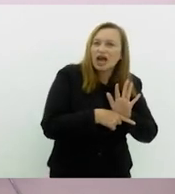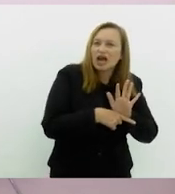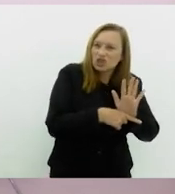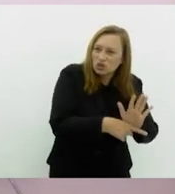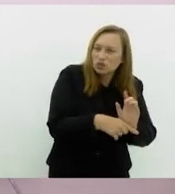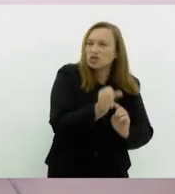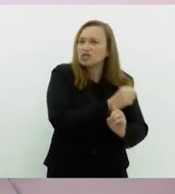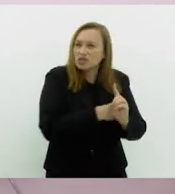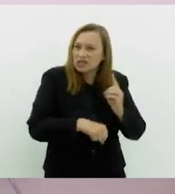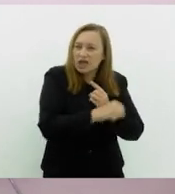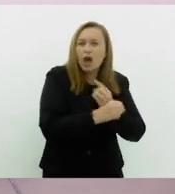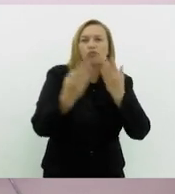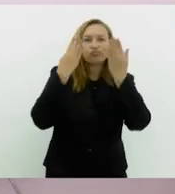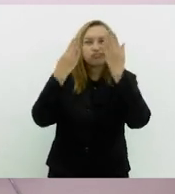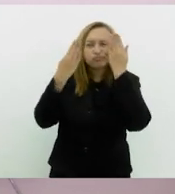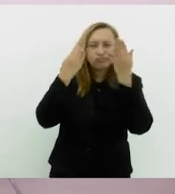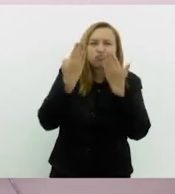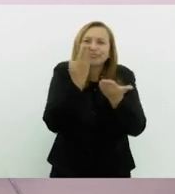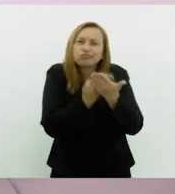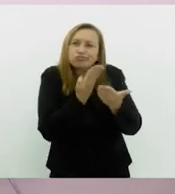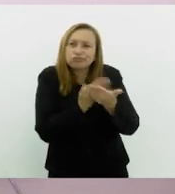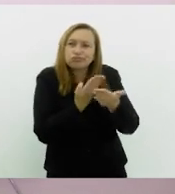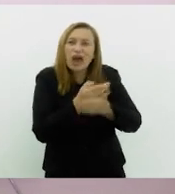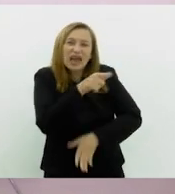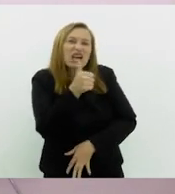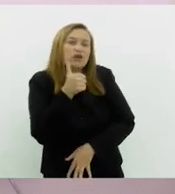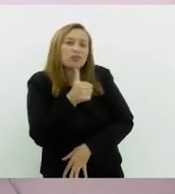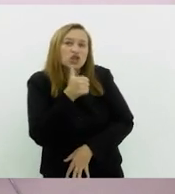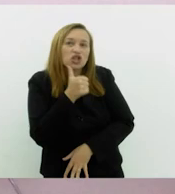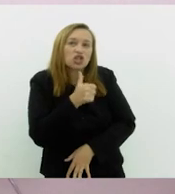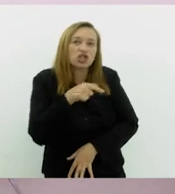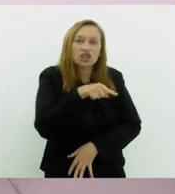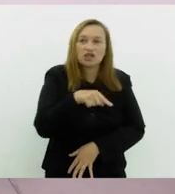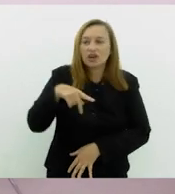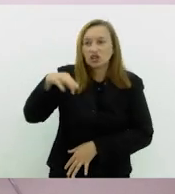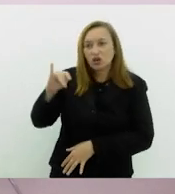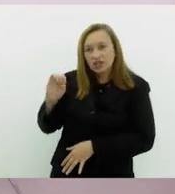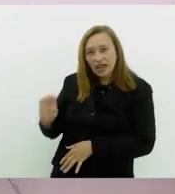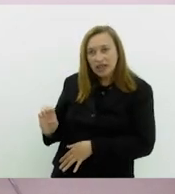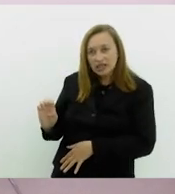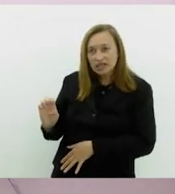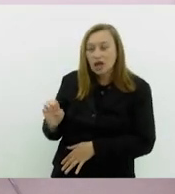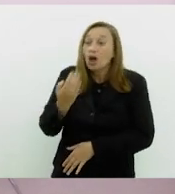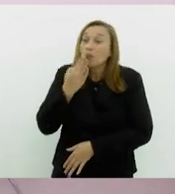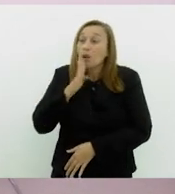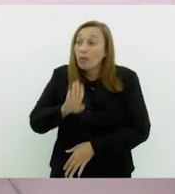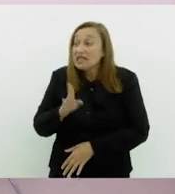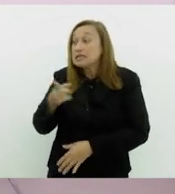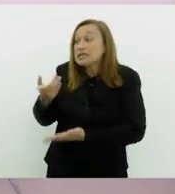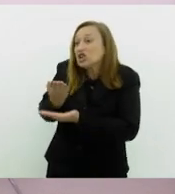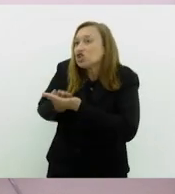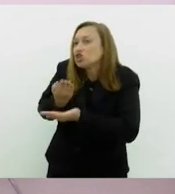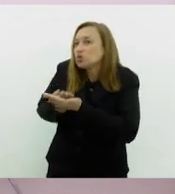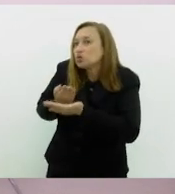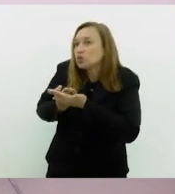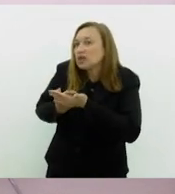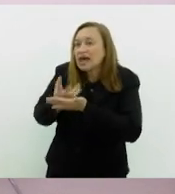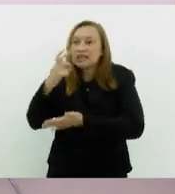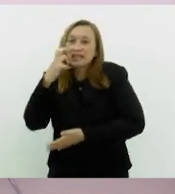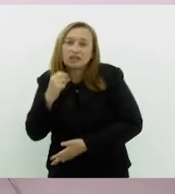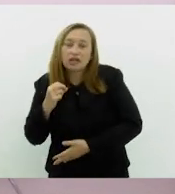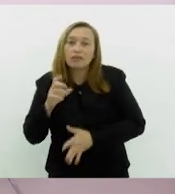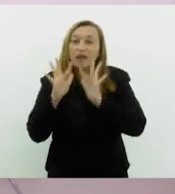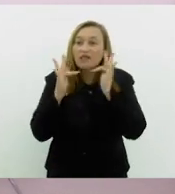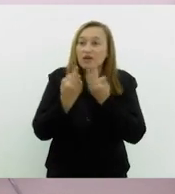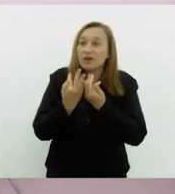A pedagogia, acaba estudando, né? Aquela menina que veio do Nordeste ou do Norte do país com a promessa de que ela iria estudar, ia ser adotada por aquela